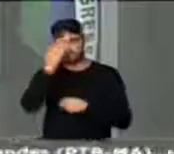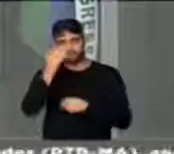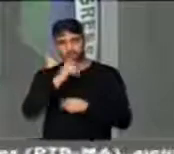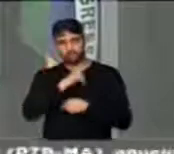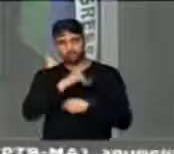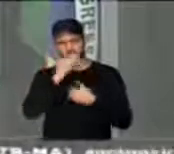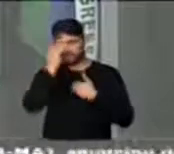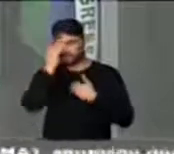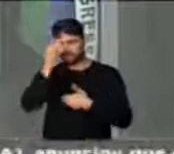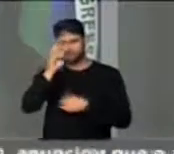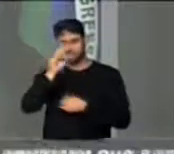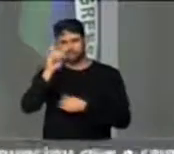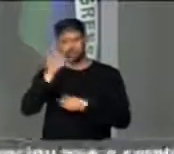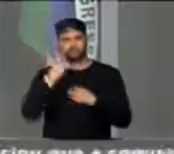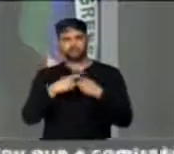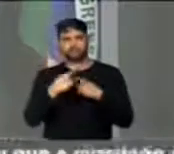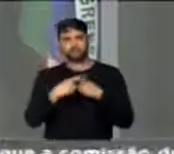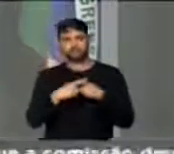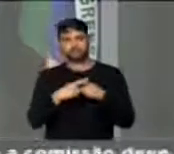Temos que agradecer